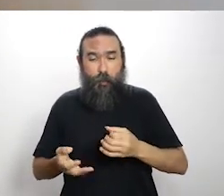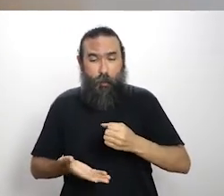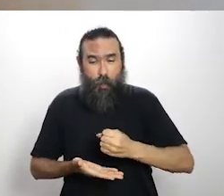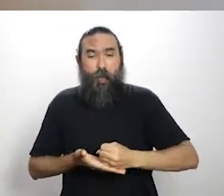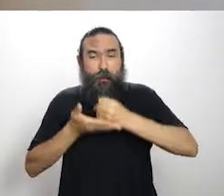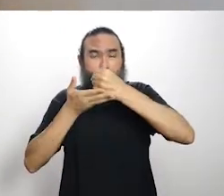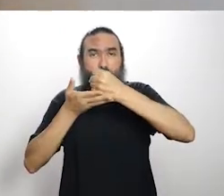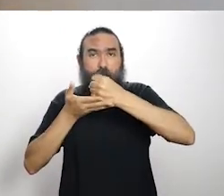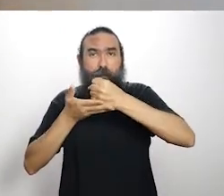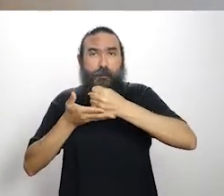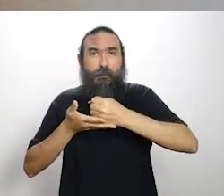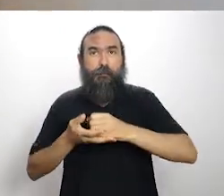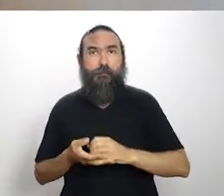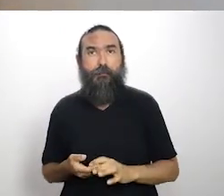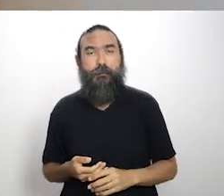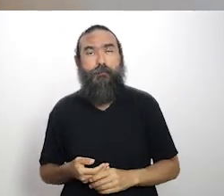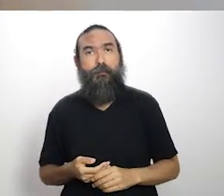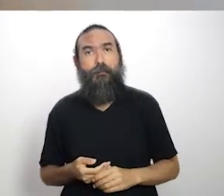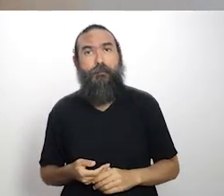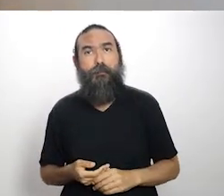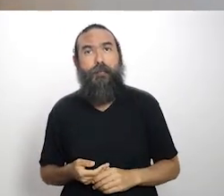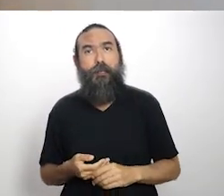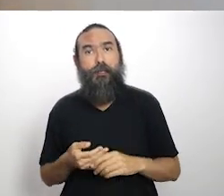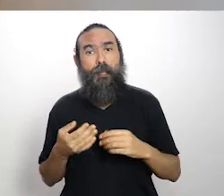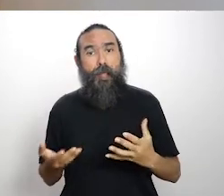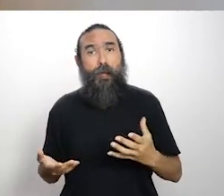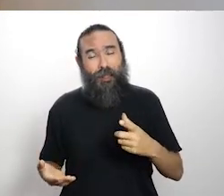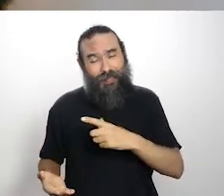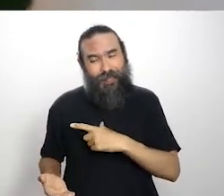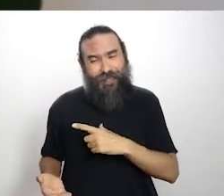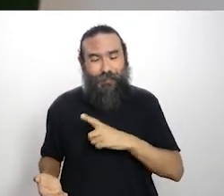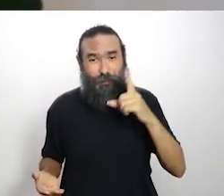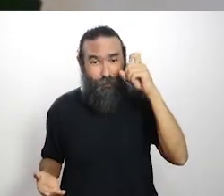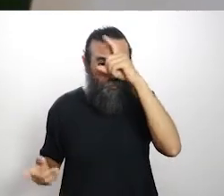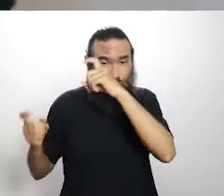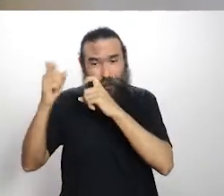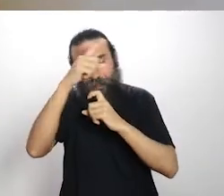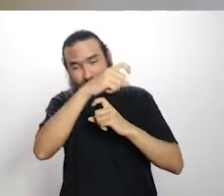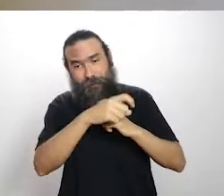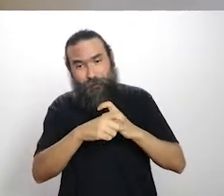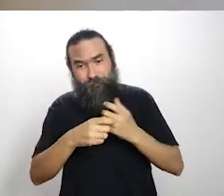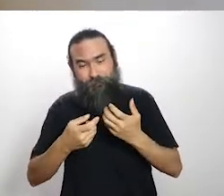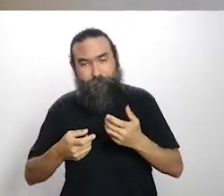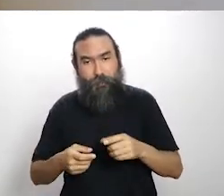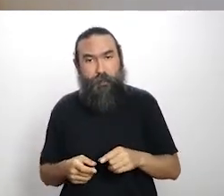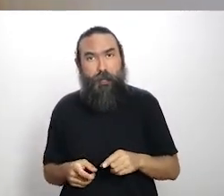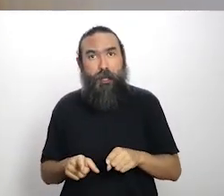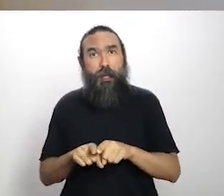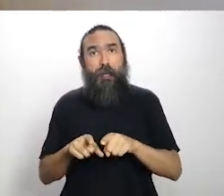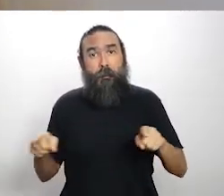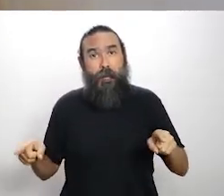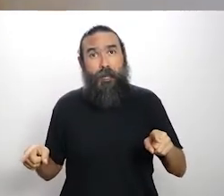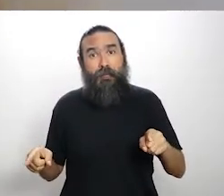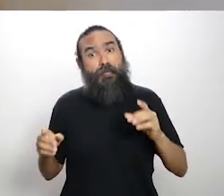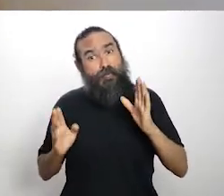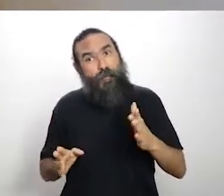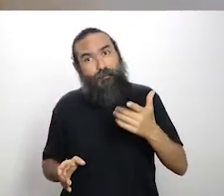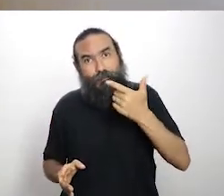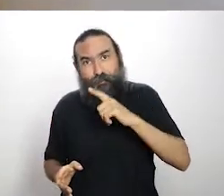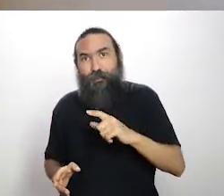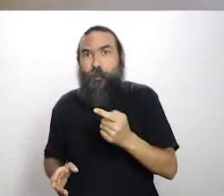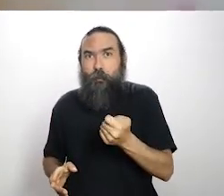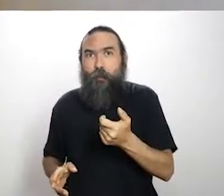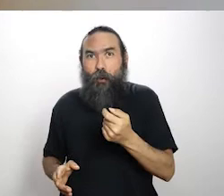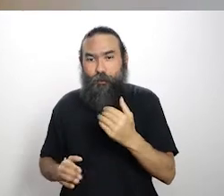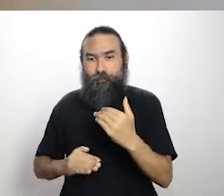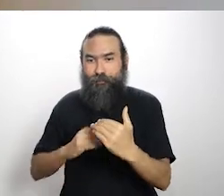dando um reforço nisso. Então, há essa dificuldade, mas já teve esse